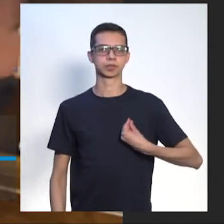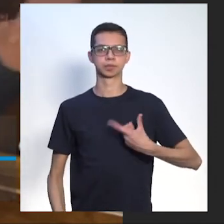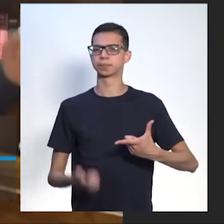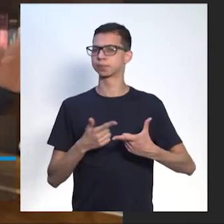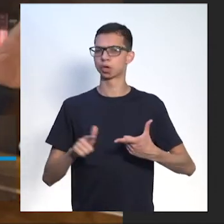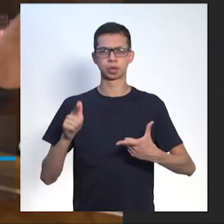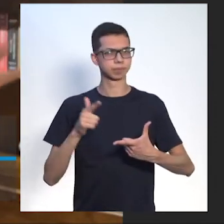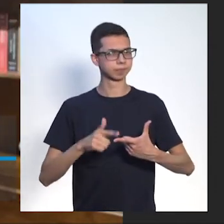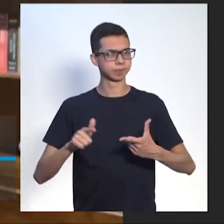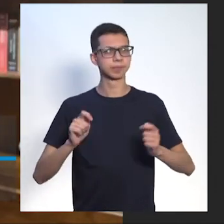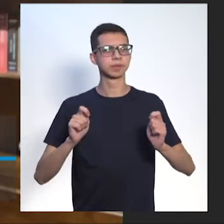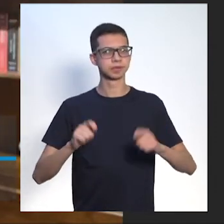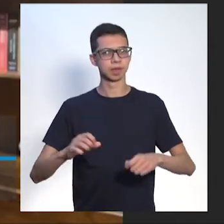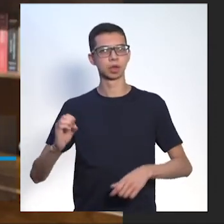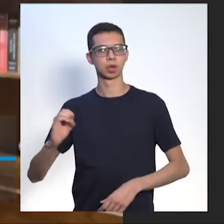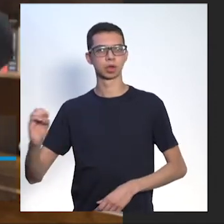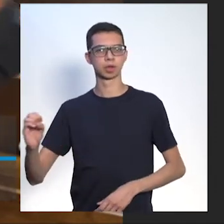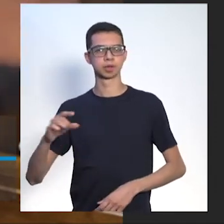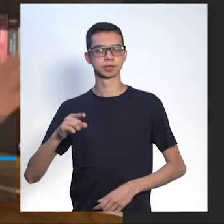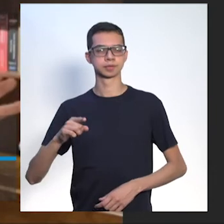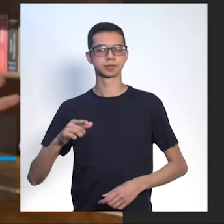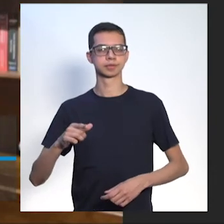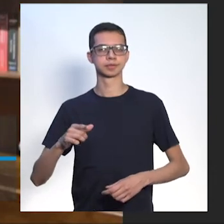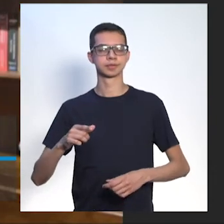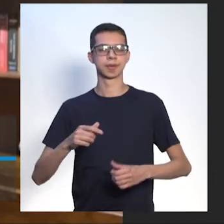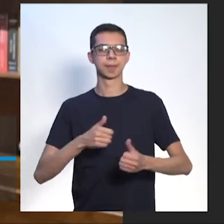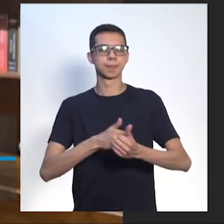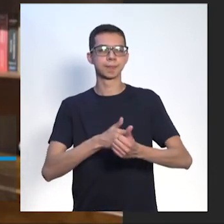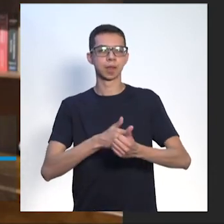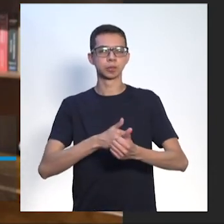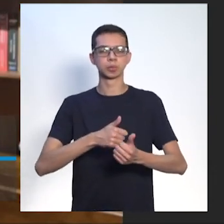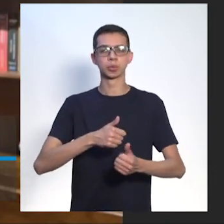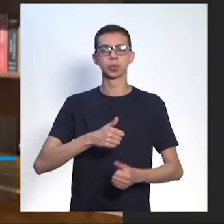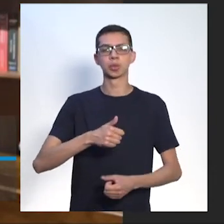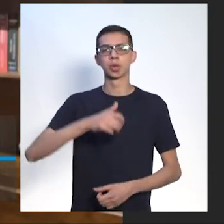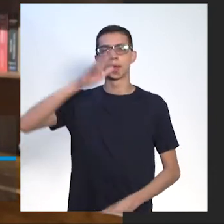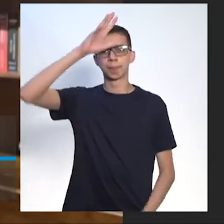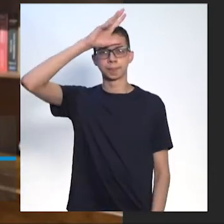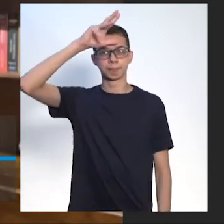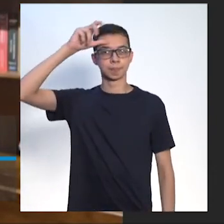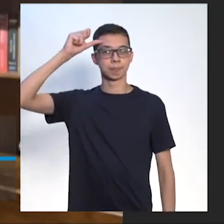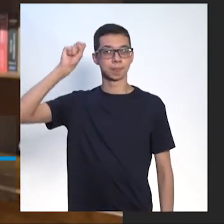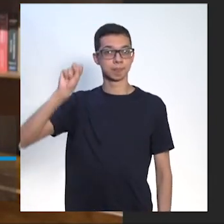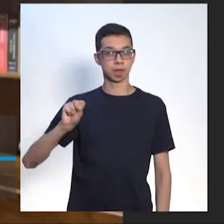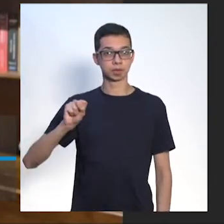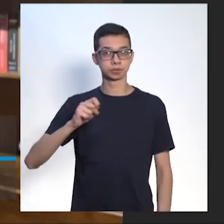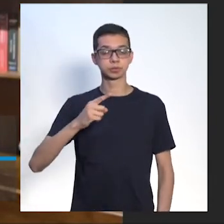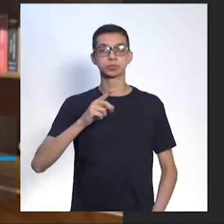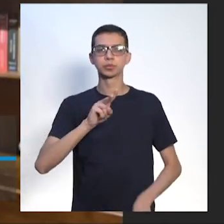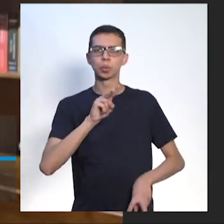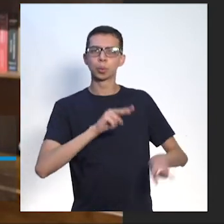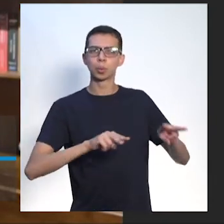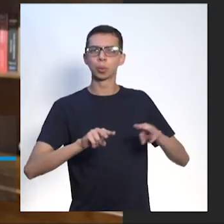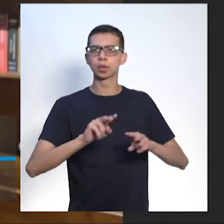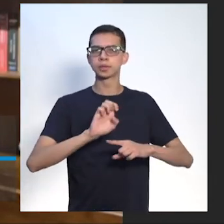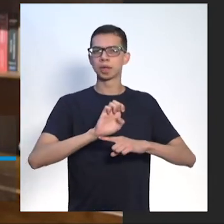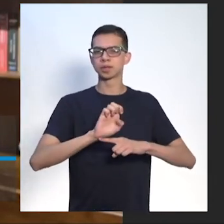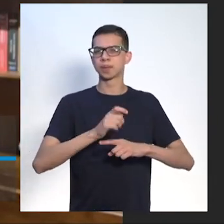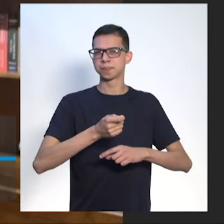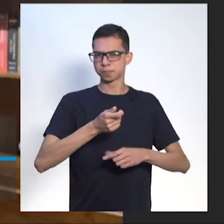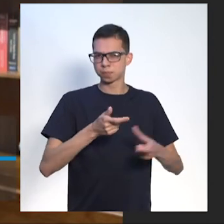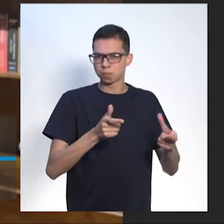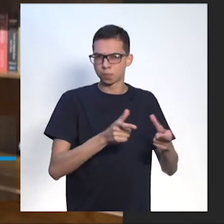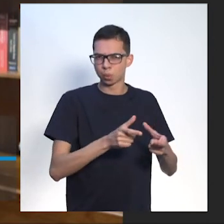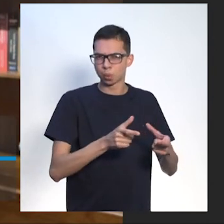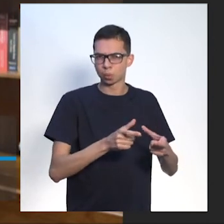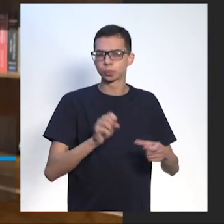na região do oeste, que você vai fazer fronteira com o Mato Grosso do Sul, olha o Mato Grosso do Sul com carinho. Tem menos opção? Tem. Mas